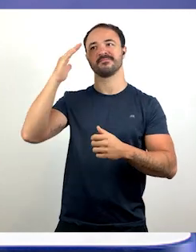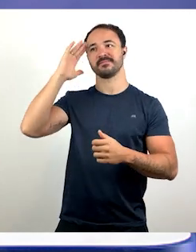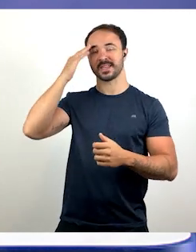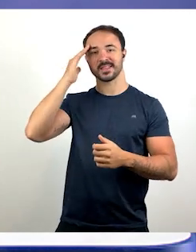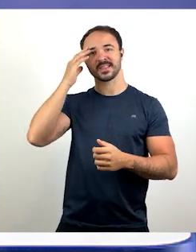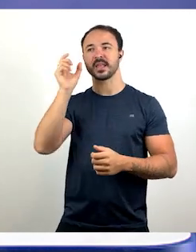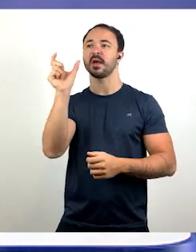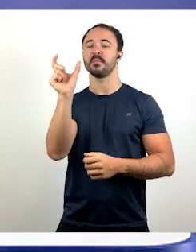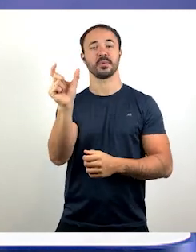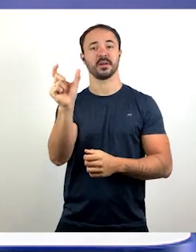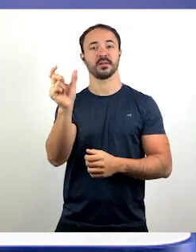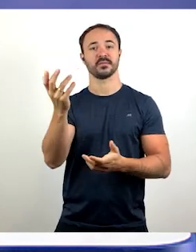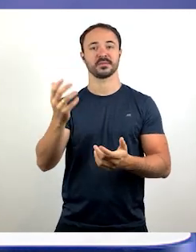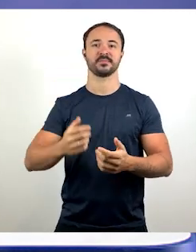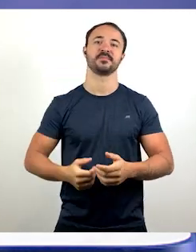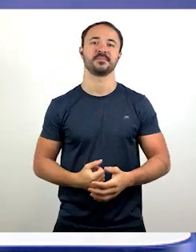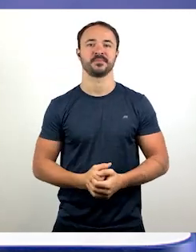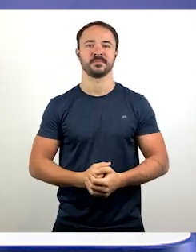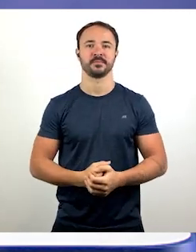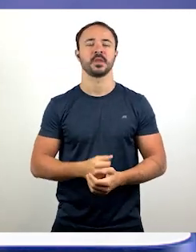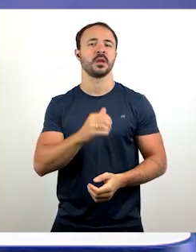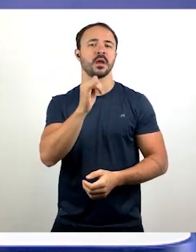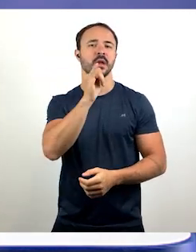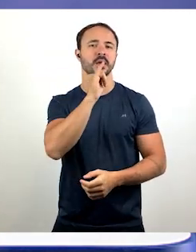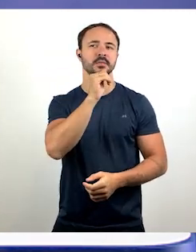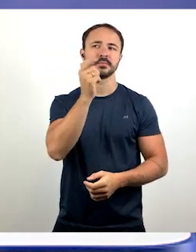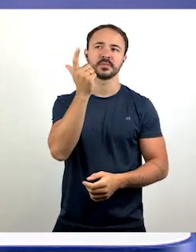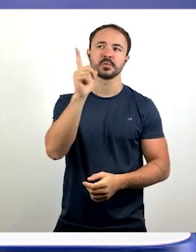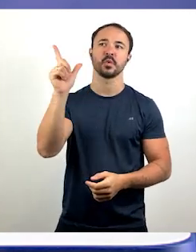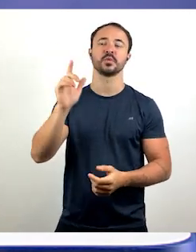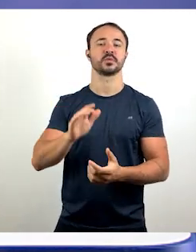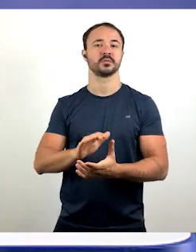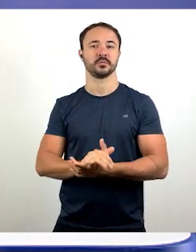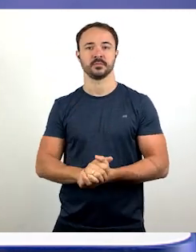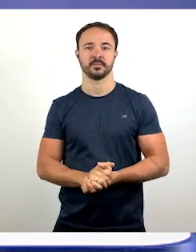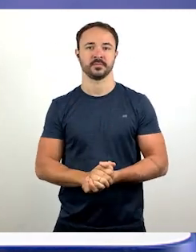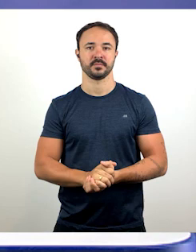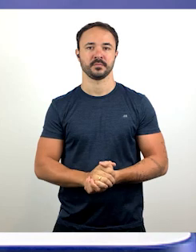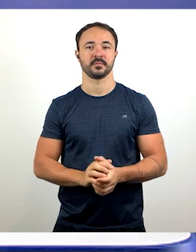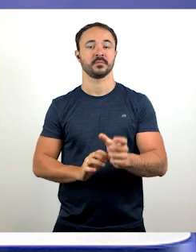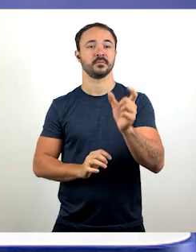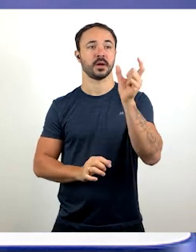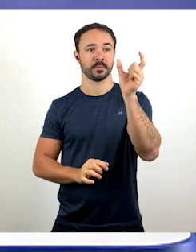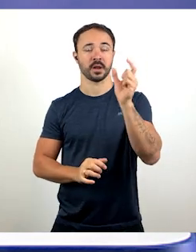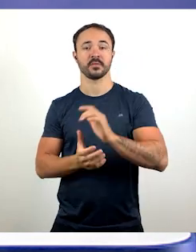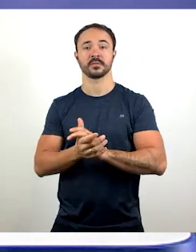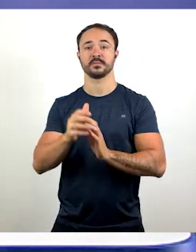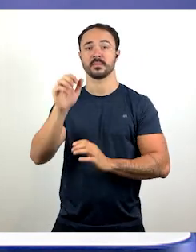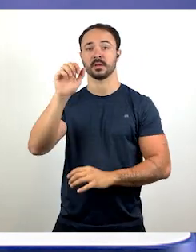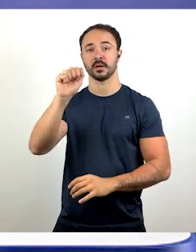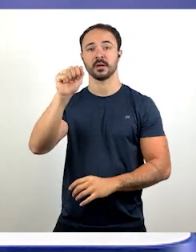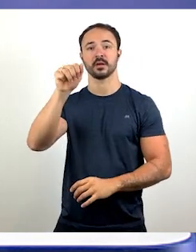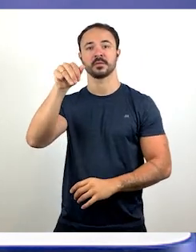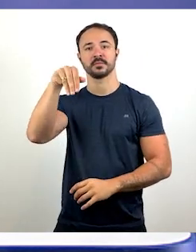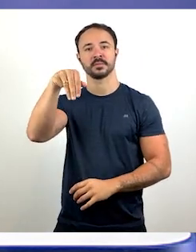Morse para o nosso alfabeto. Outra palavra que nós também podemos traduzir é a palavra